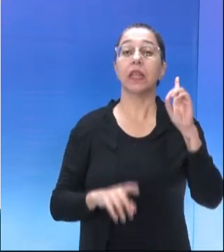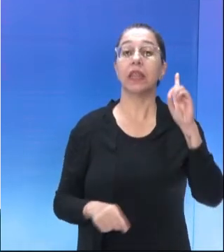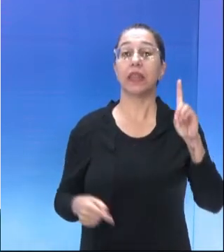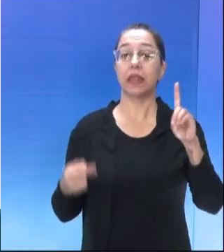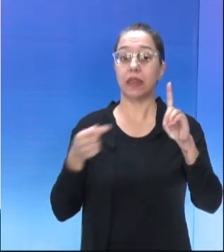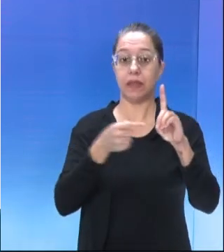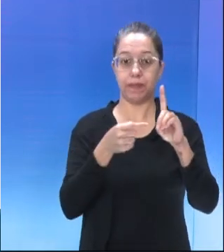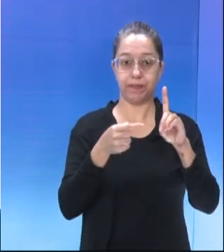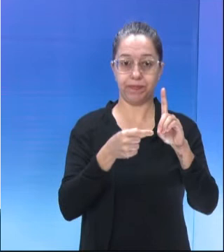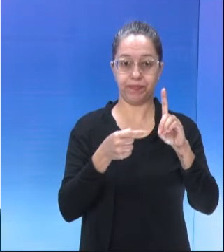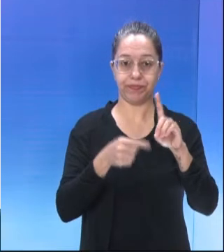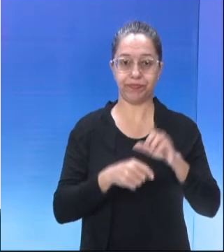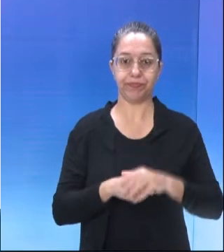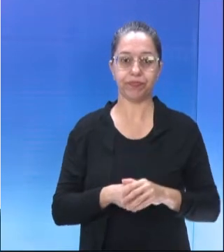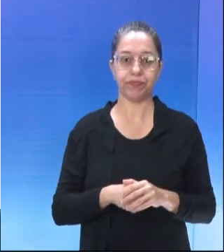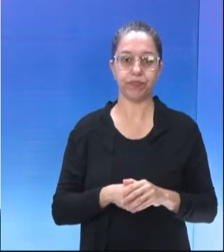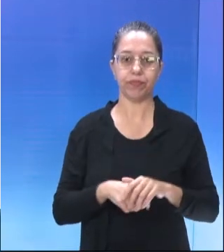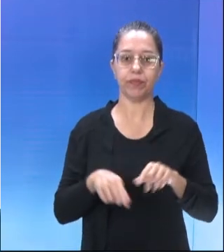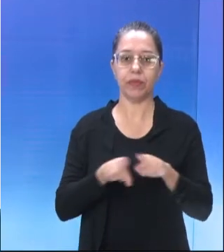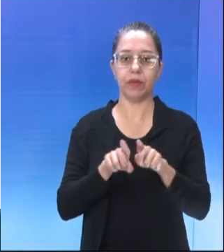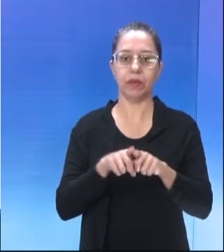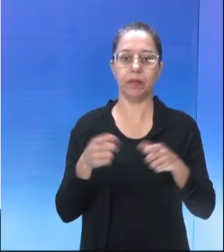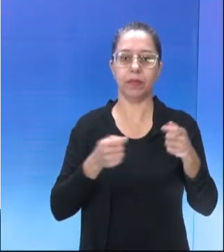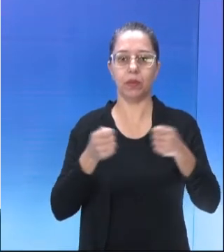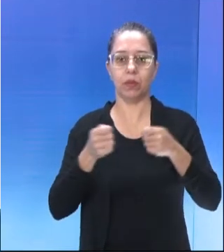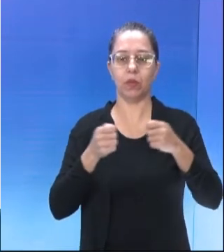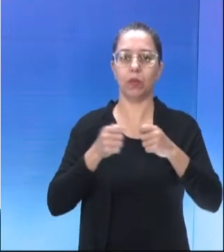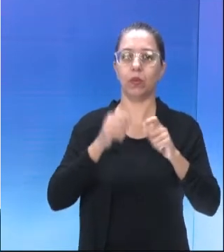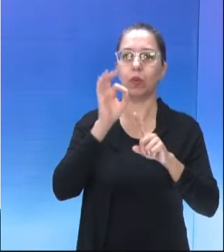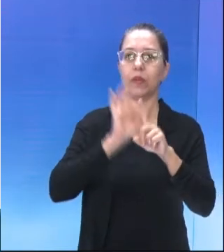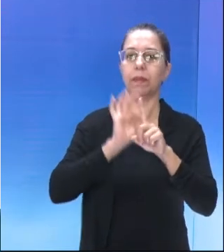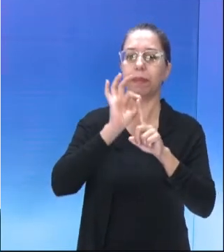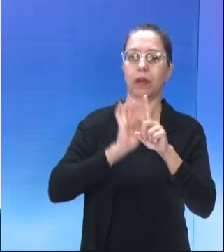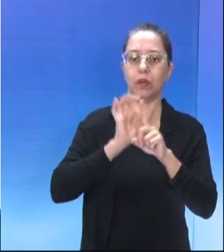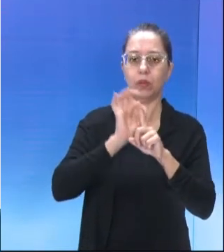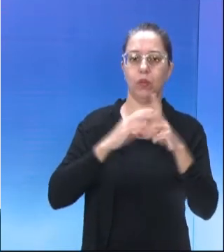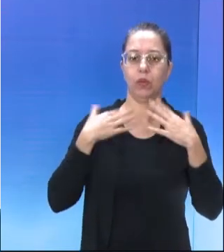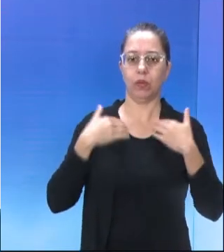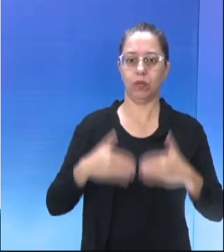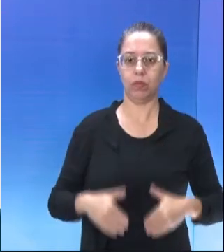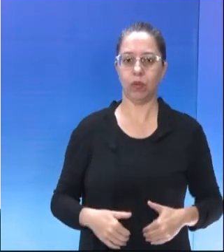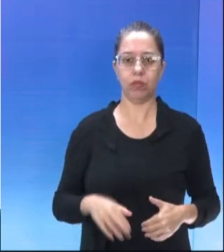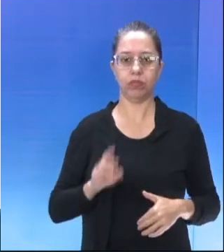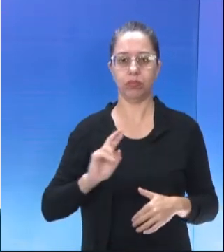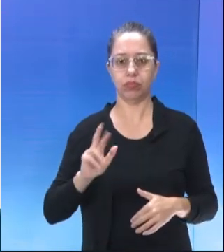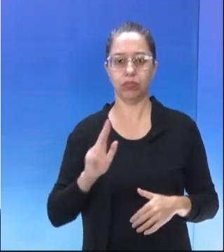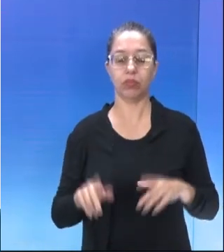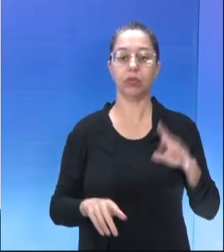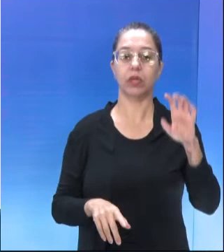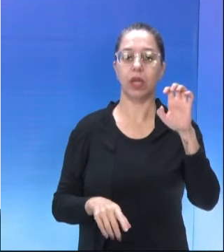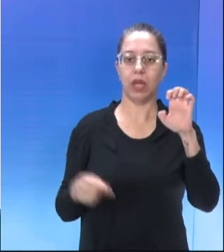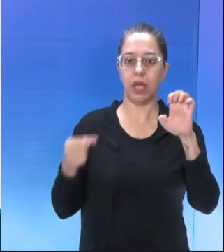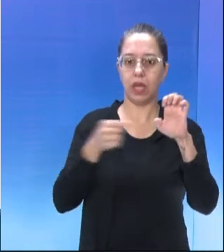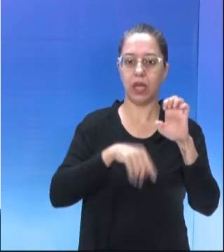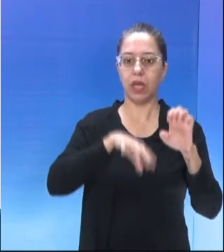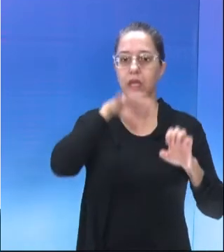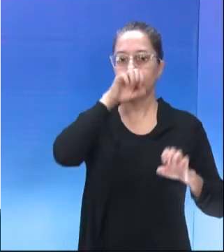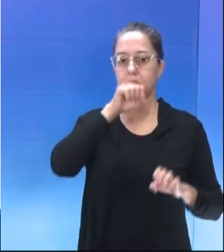pulmões foliáceos, também não é, porque essa característica de respiração,